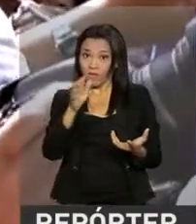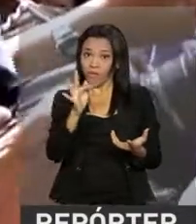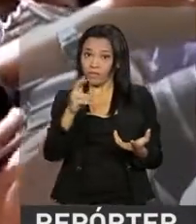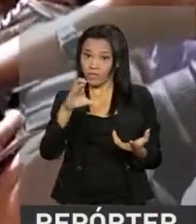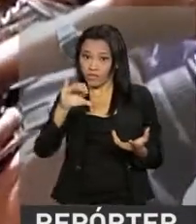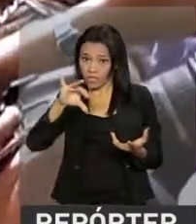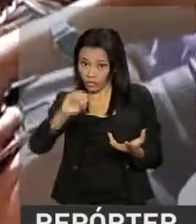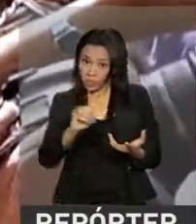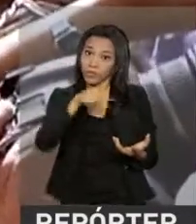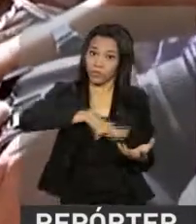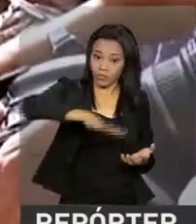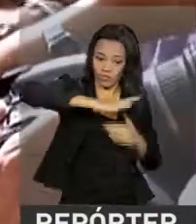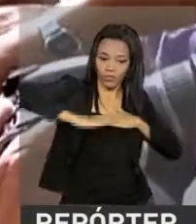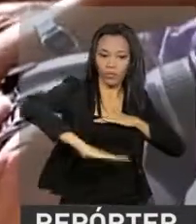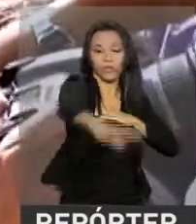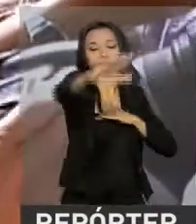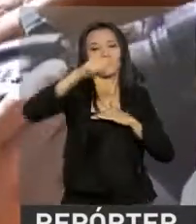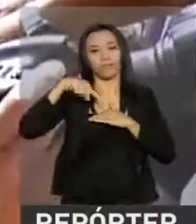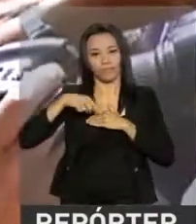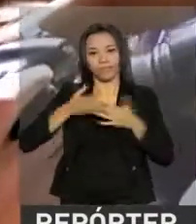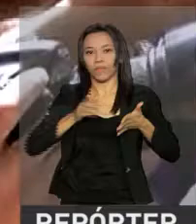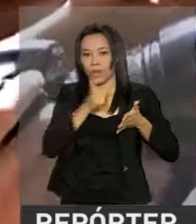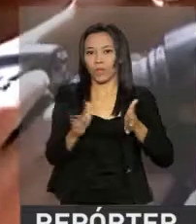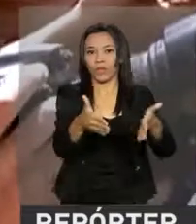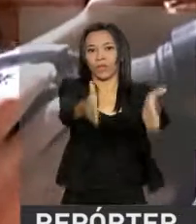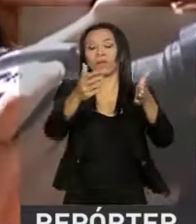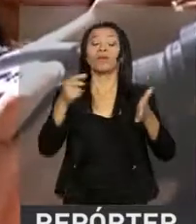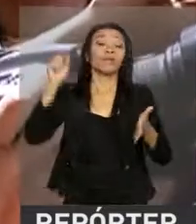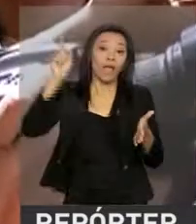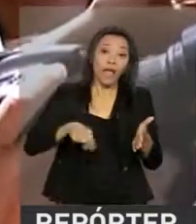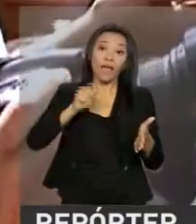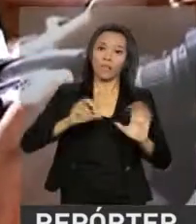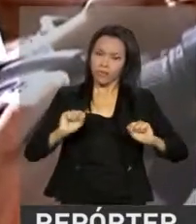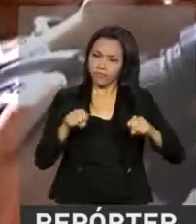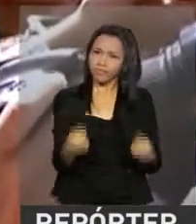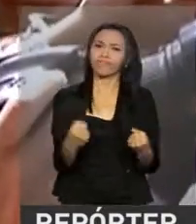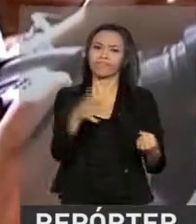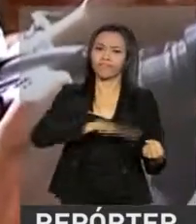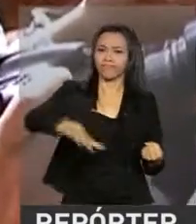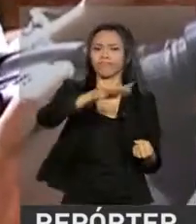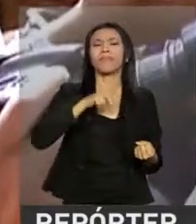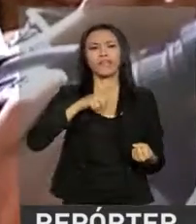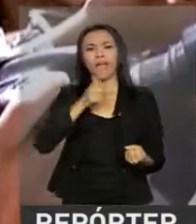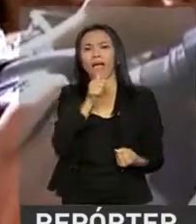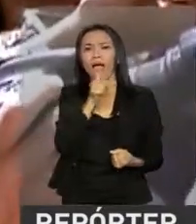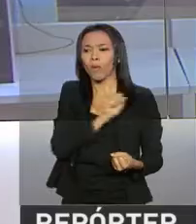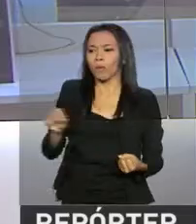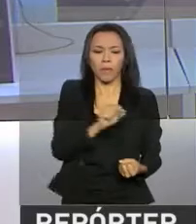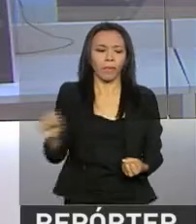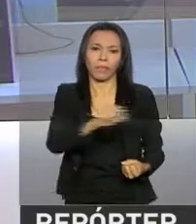assim como o velho chico né um novo chico visa precisamente a revitalizar o são francisco para ter água de todos os